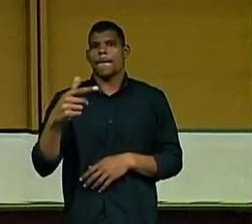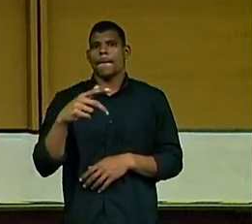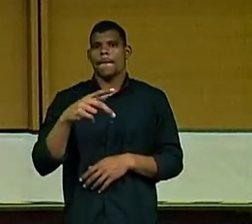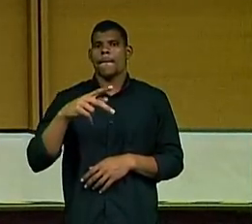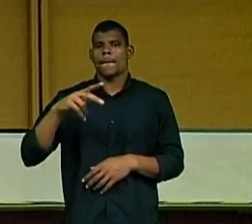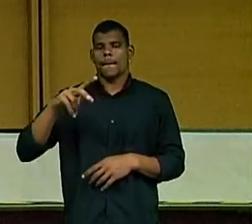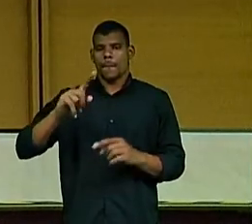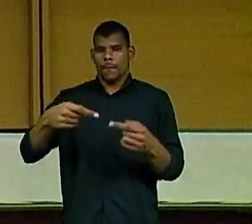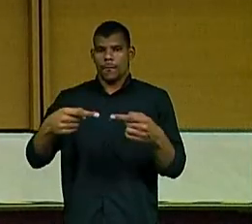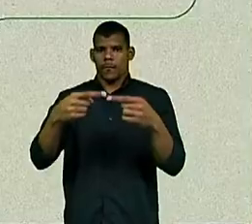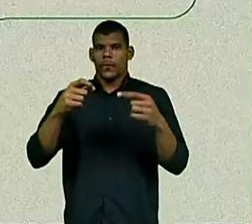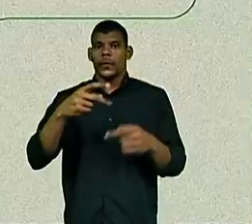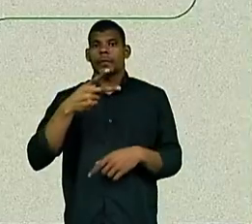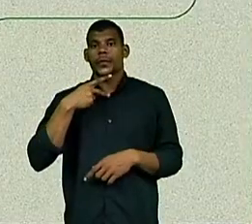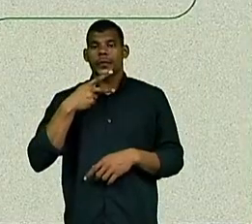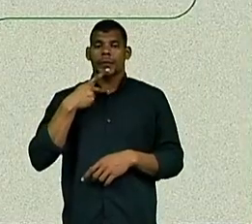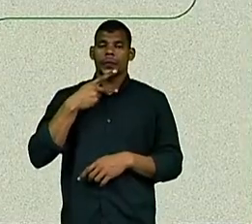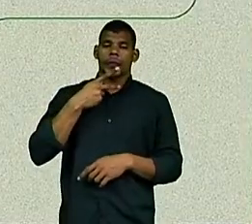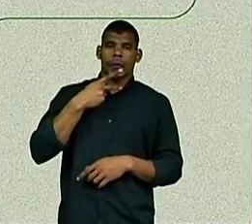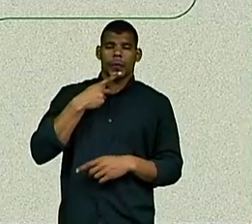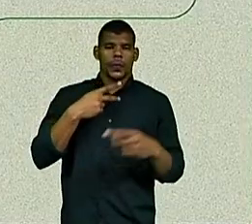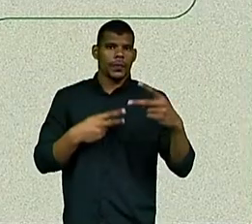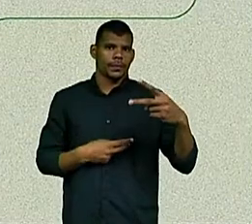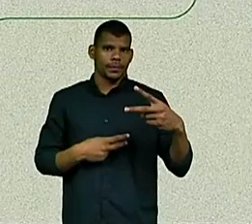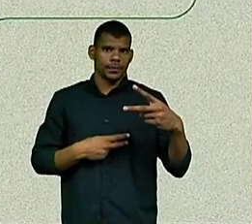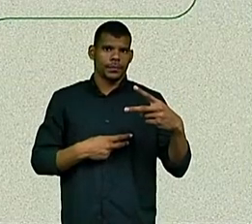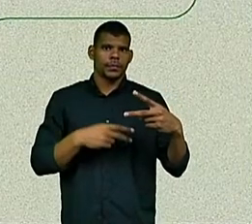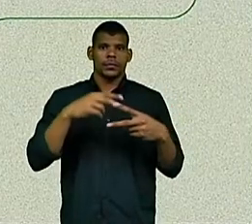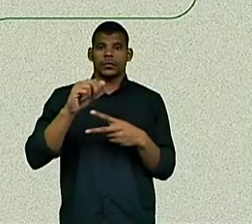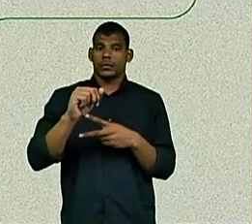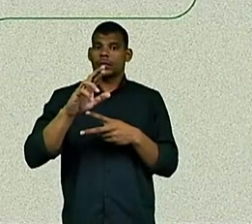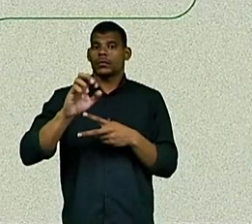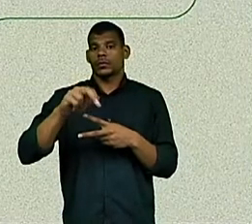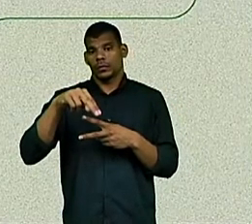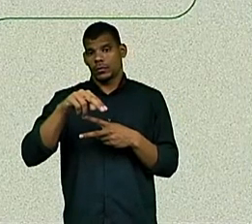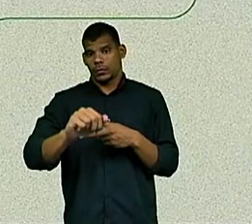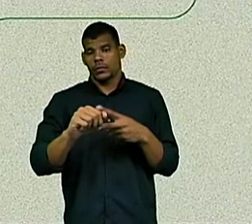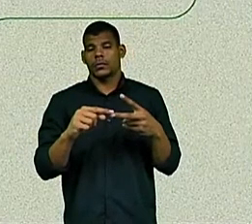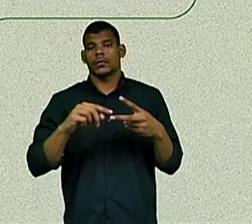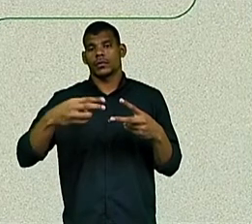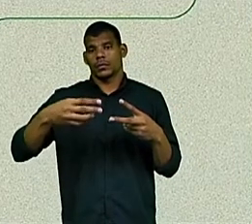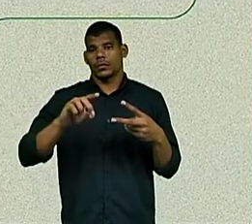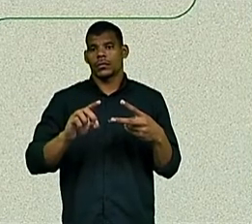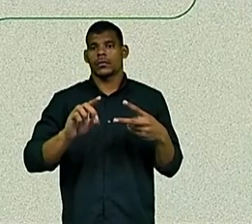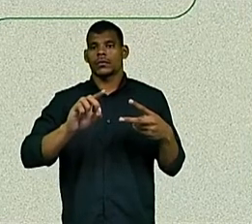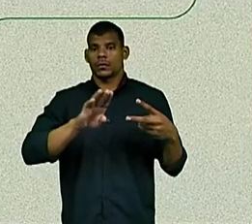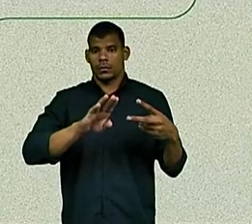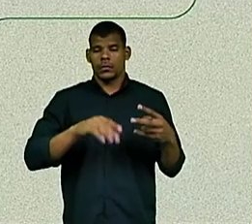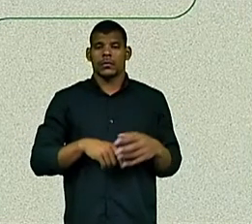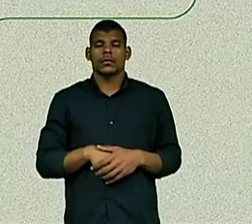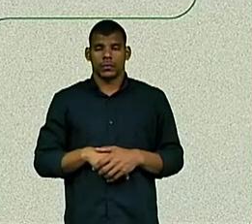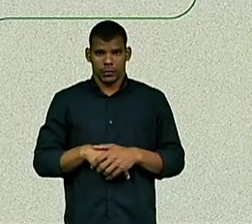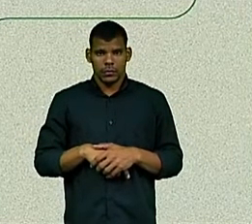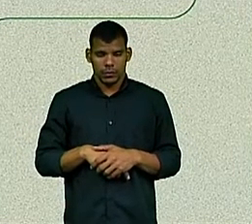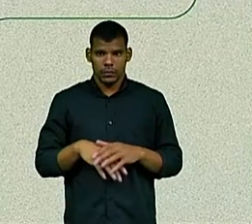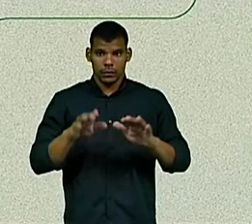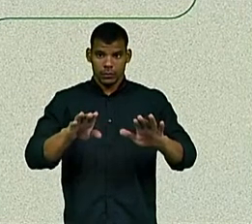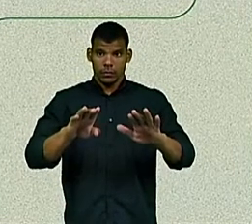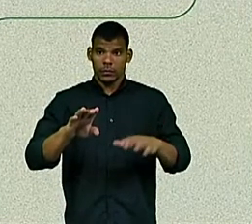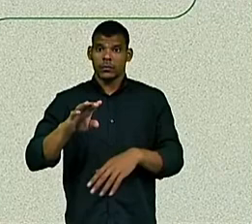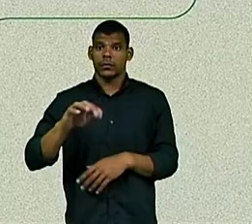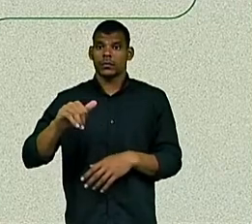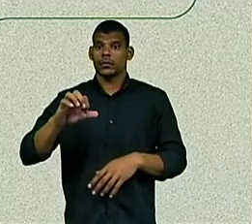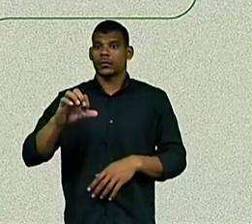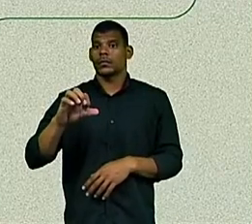partir dalismo tá esse pluralismo político volta no final da ditadura militar